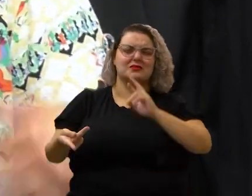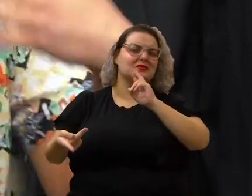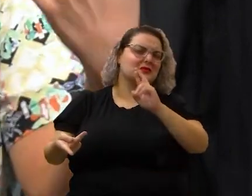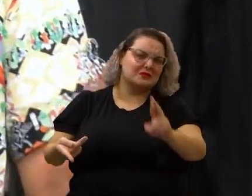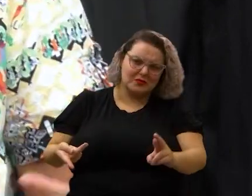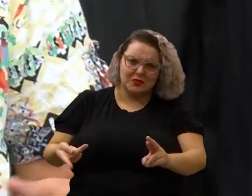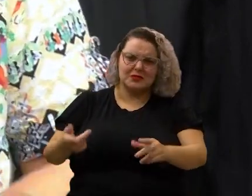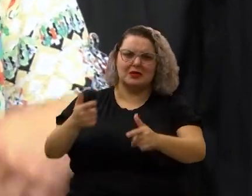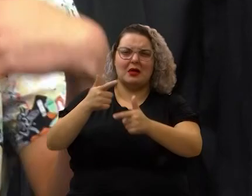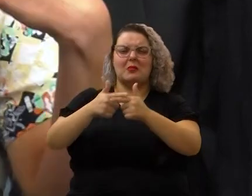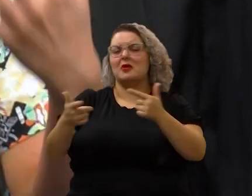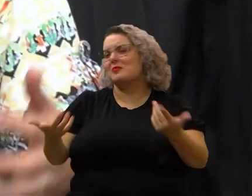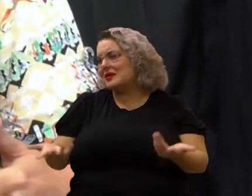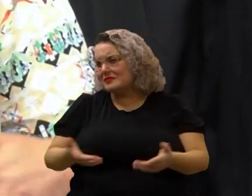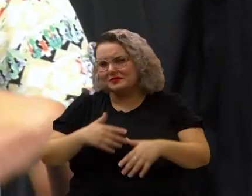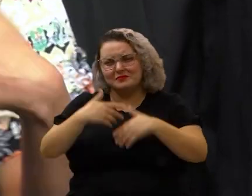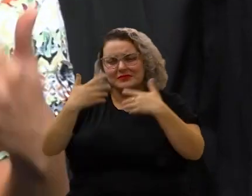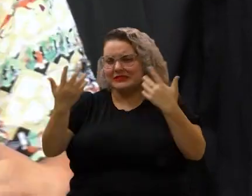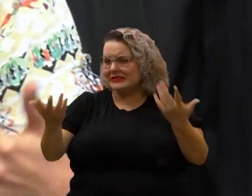problemas, às situações,